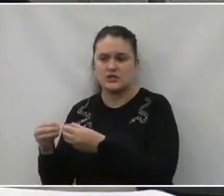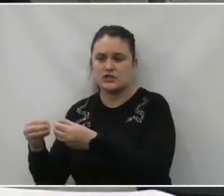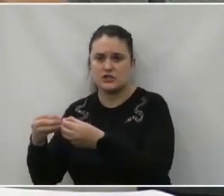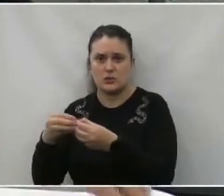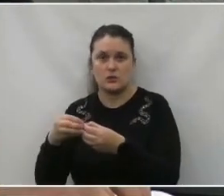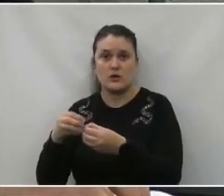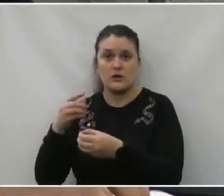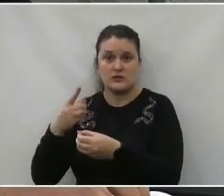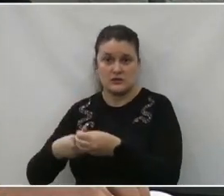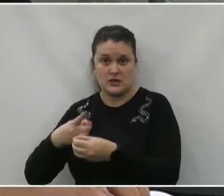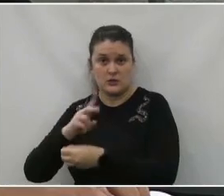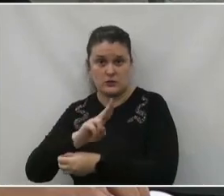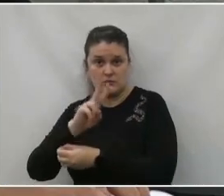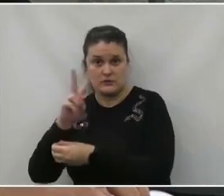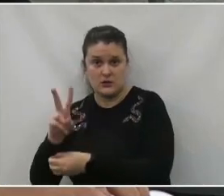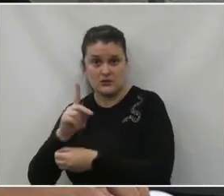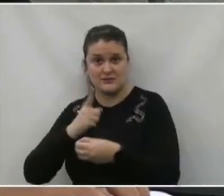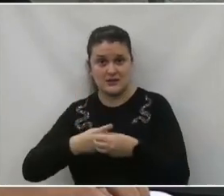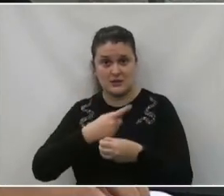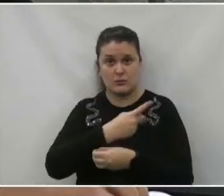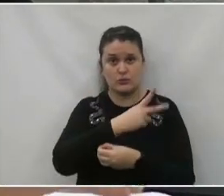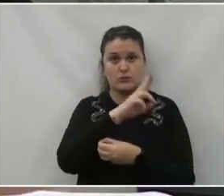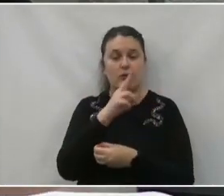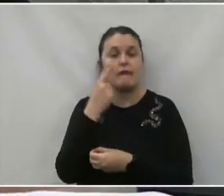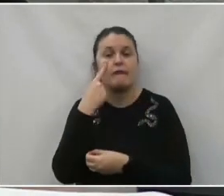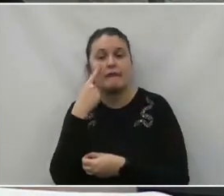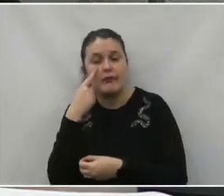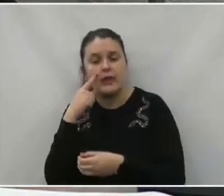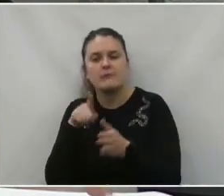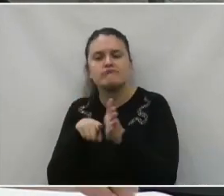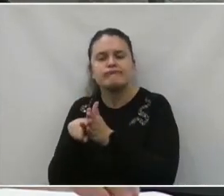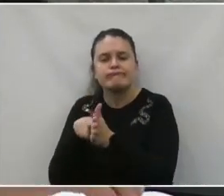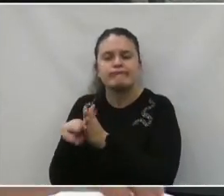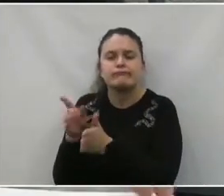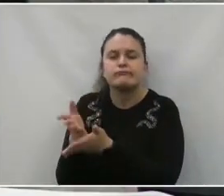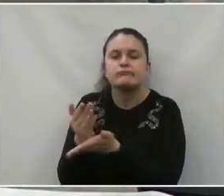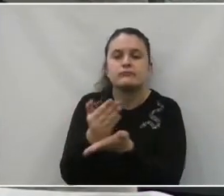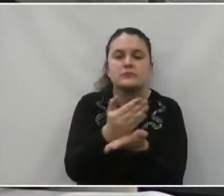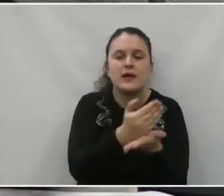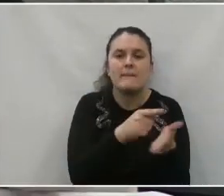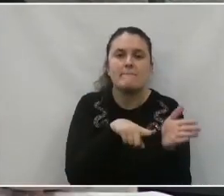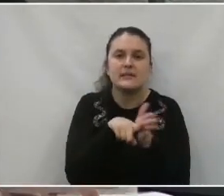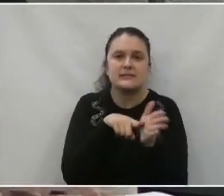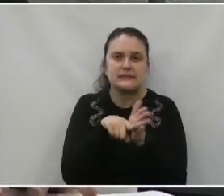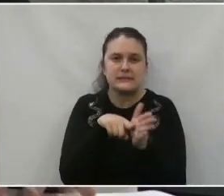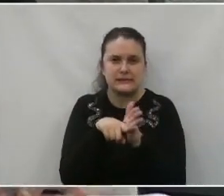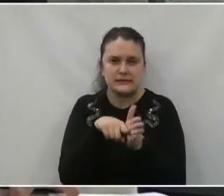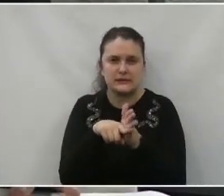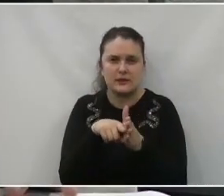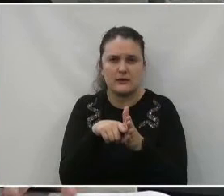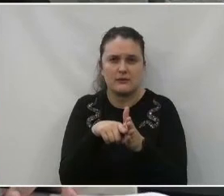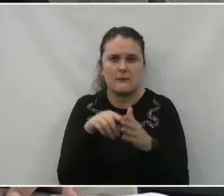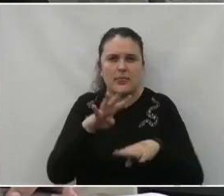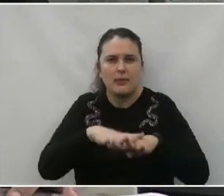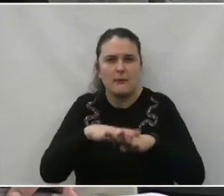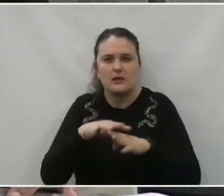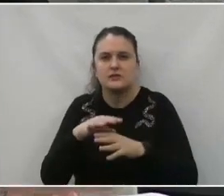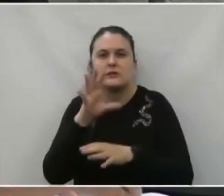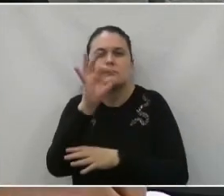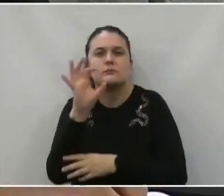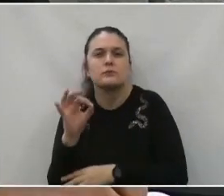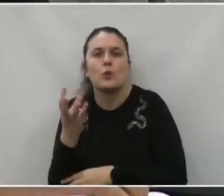covizinha, aqui, Porto União. Se nós olharmos os dados estatísticos das nossas, aqui